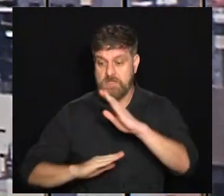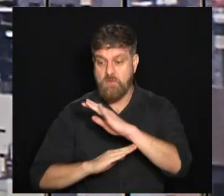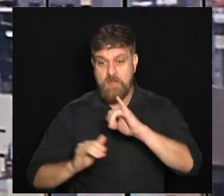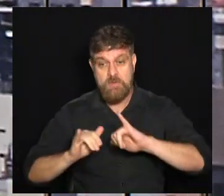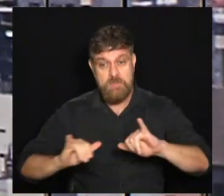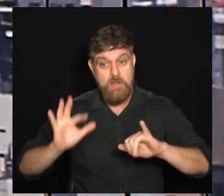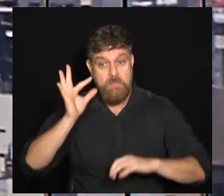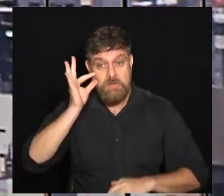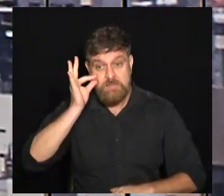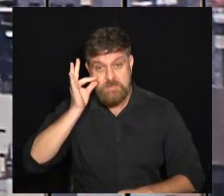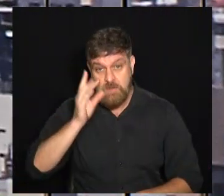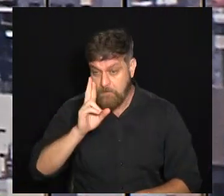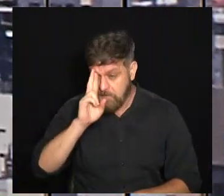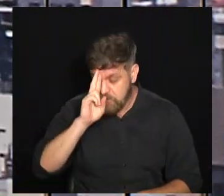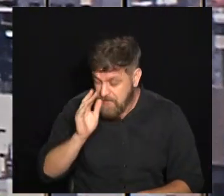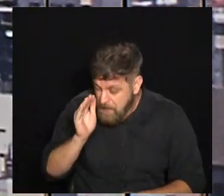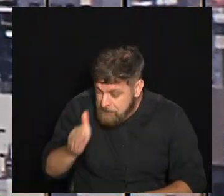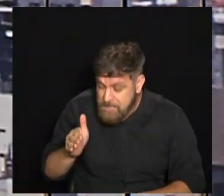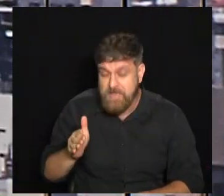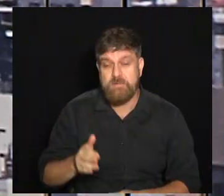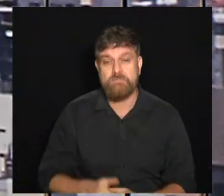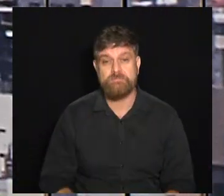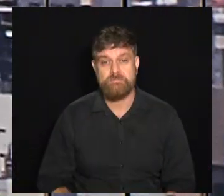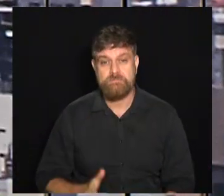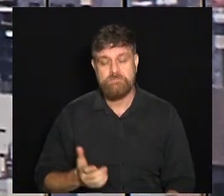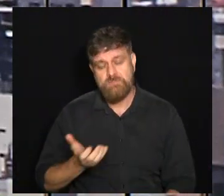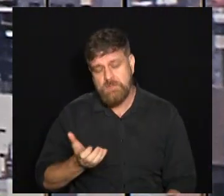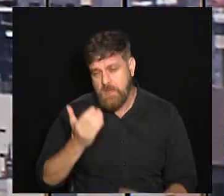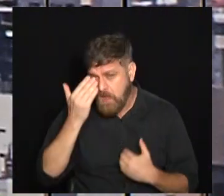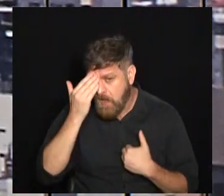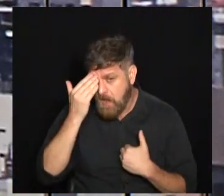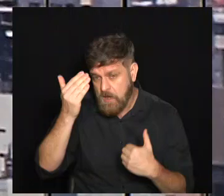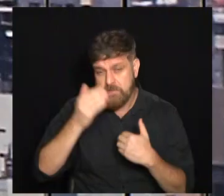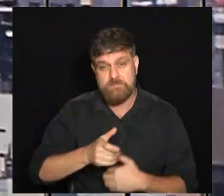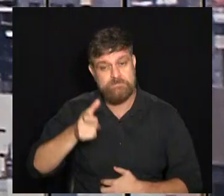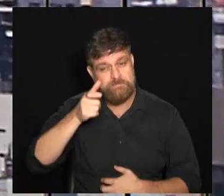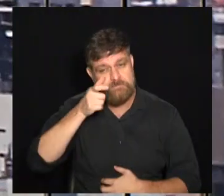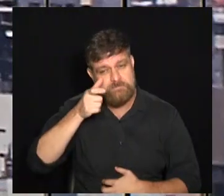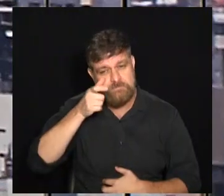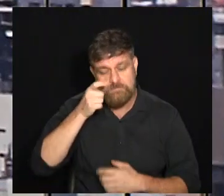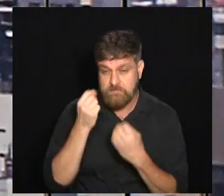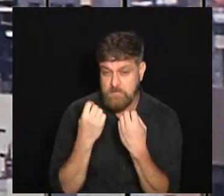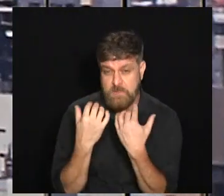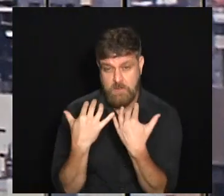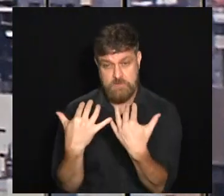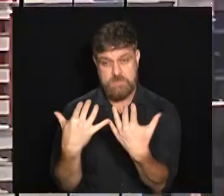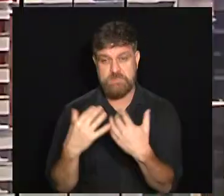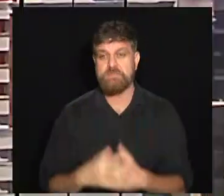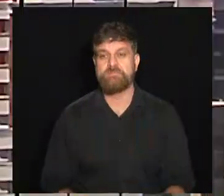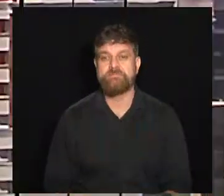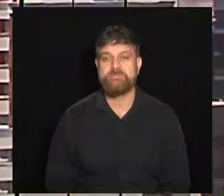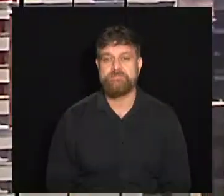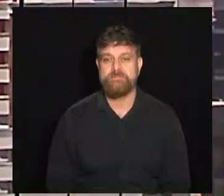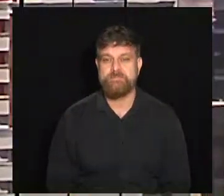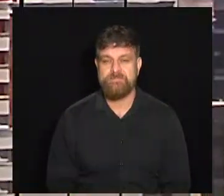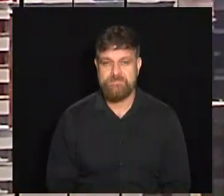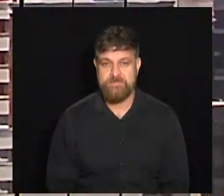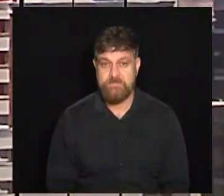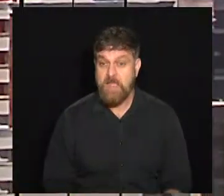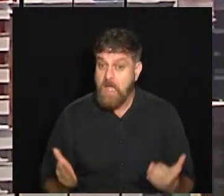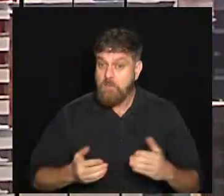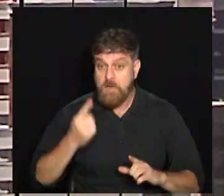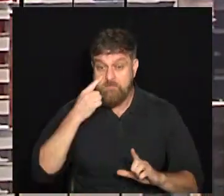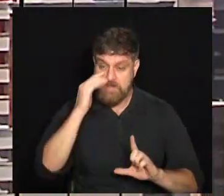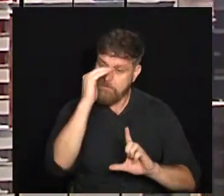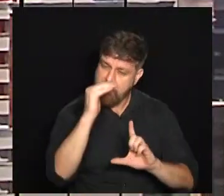ao vivo, 12:30 agora. Quero agradecer desde já a sua companhia e audiência. Confira